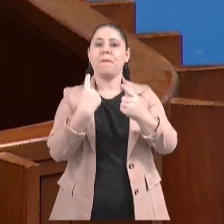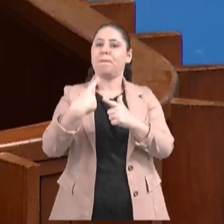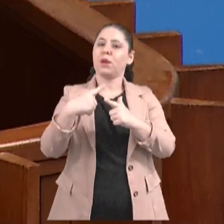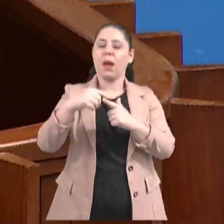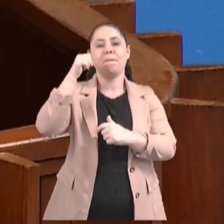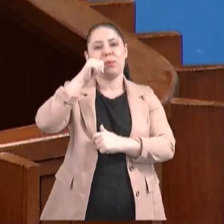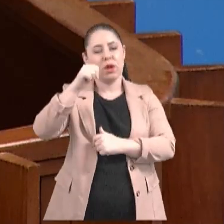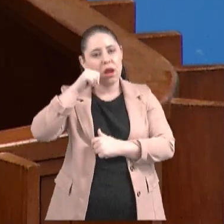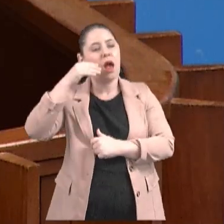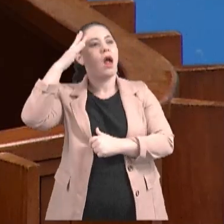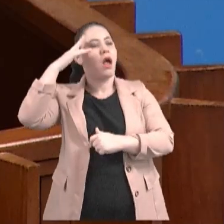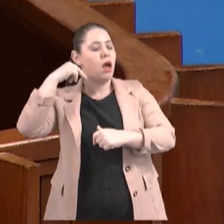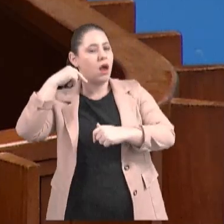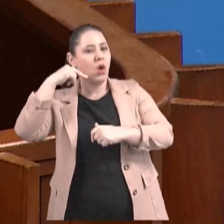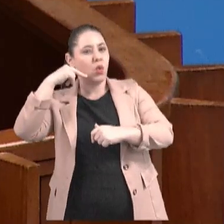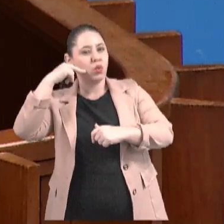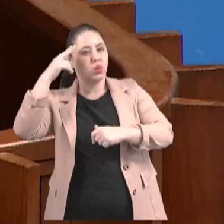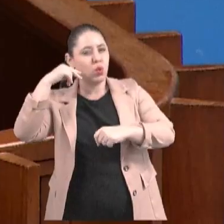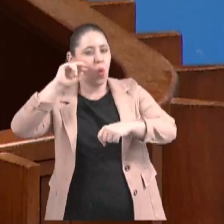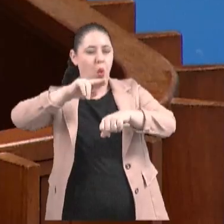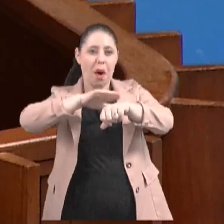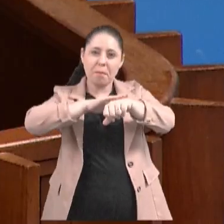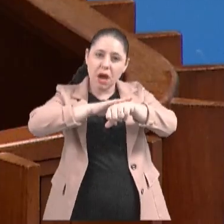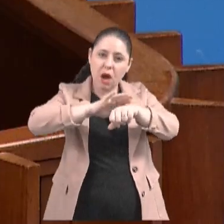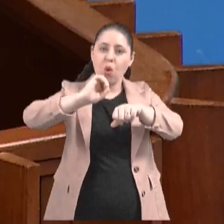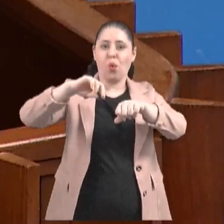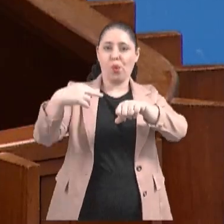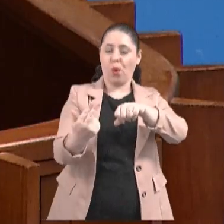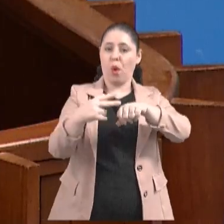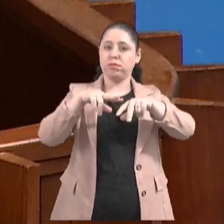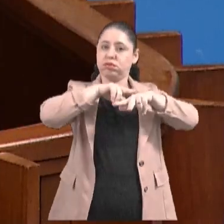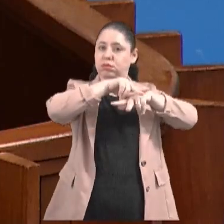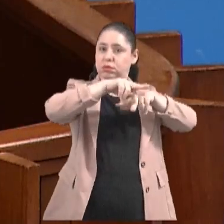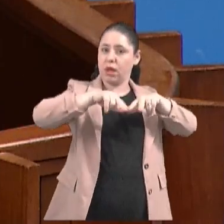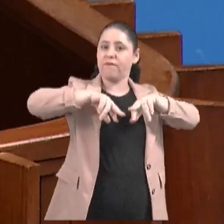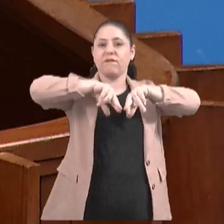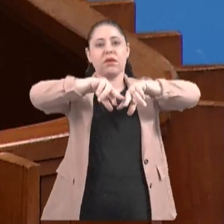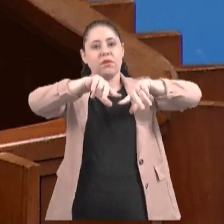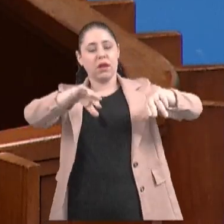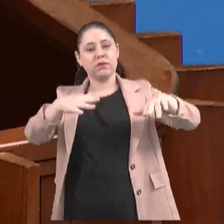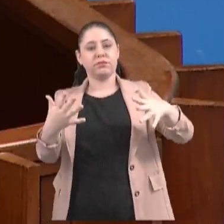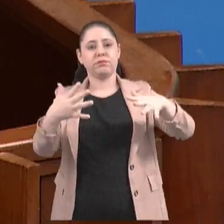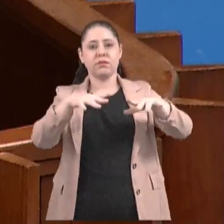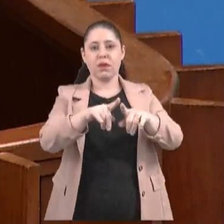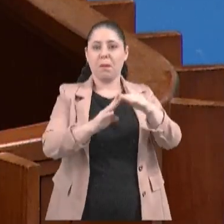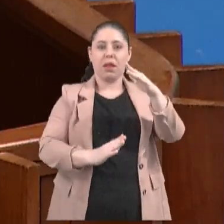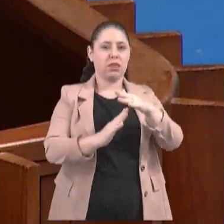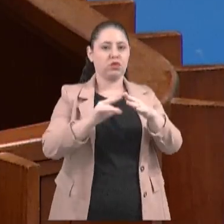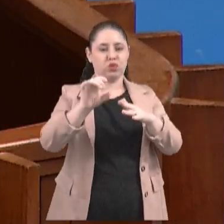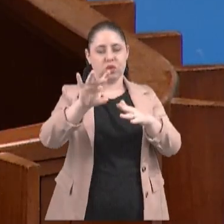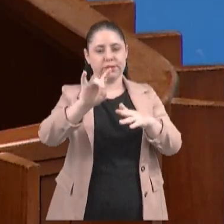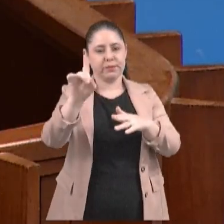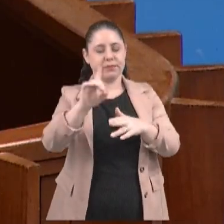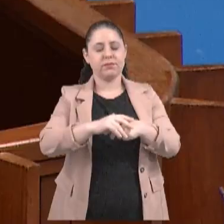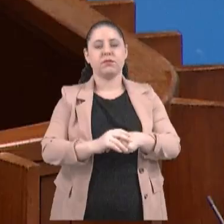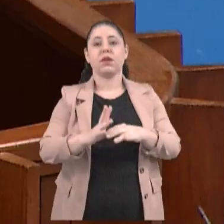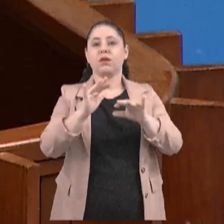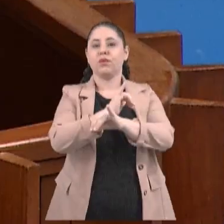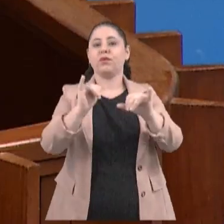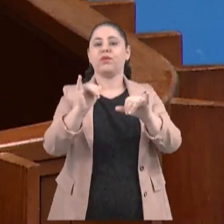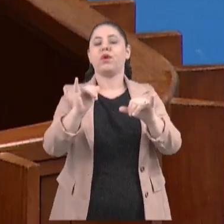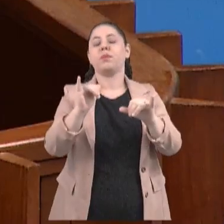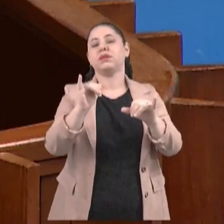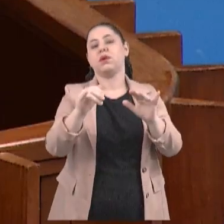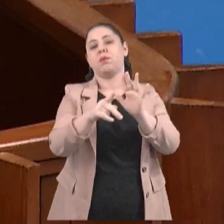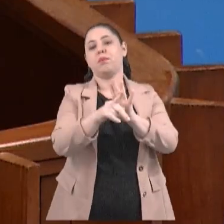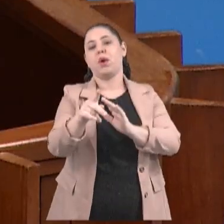mulher, raça, cor, etnia ou outras diversidades, incluindo-os, mas não se limitando. A divulgação de